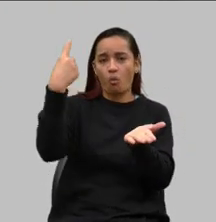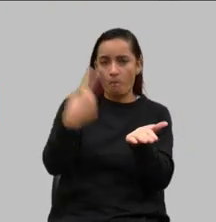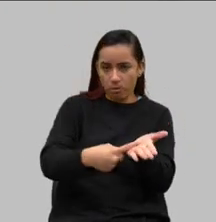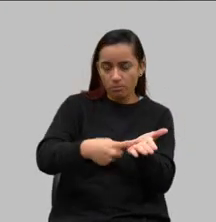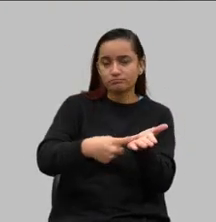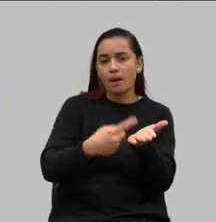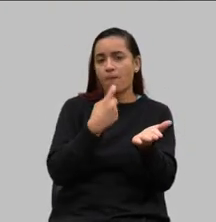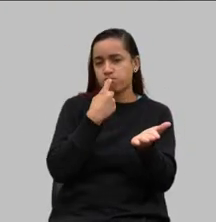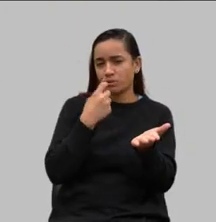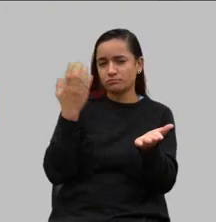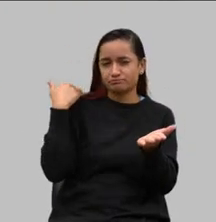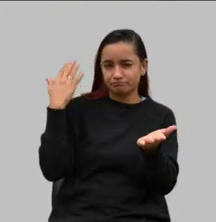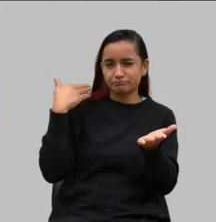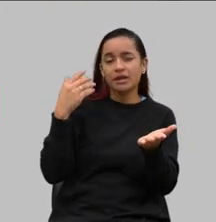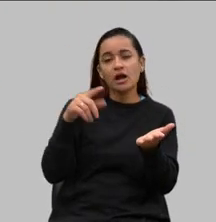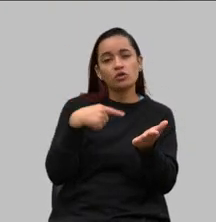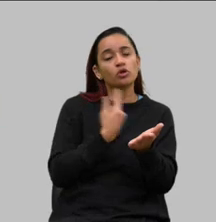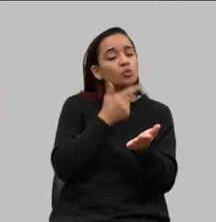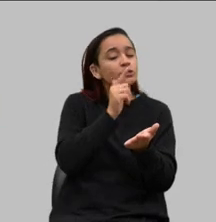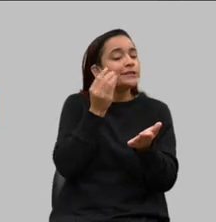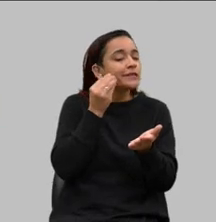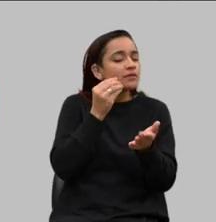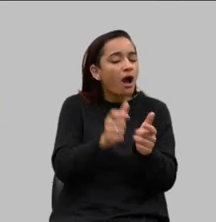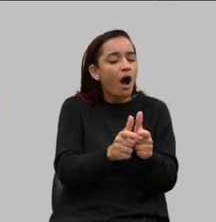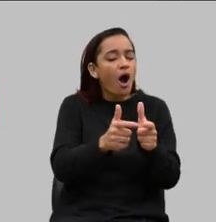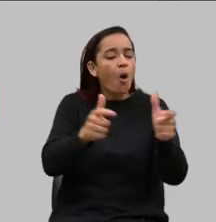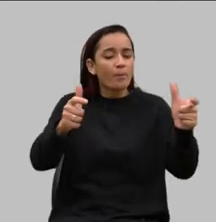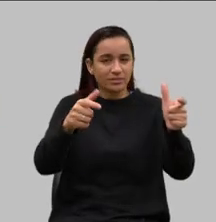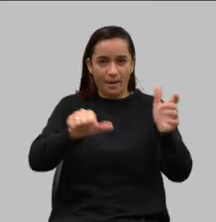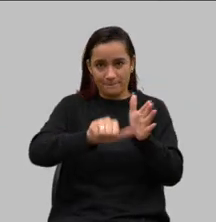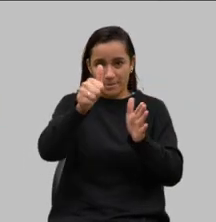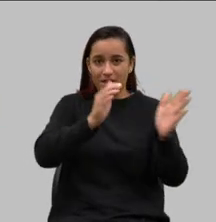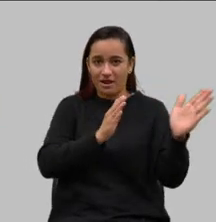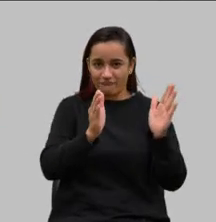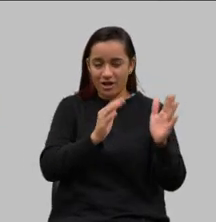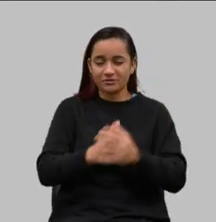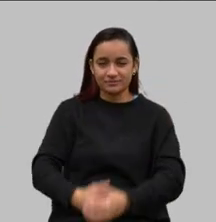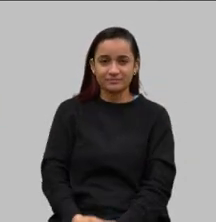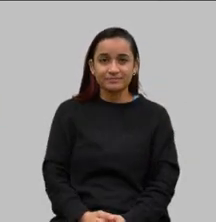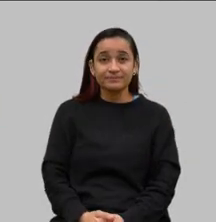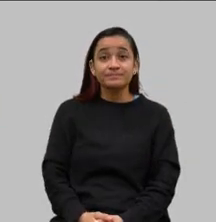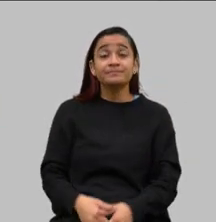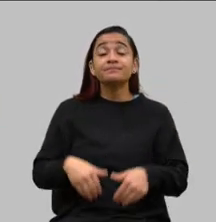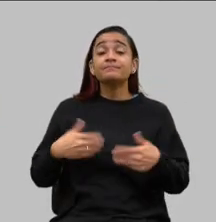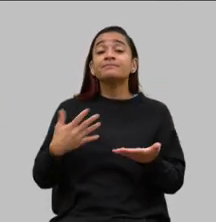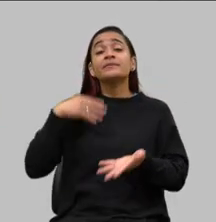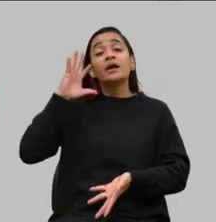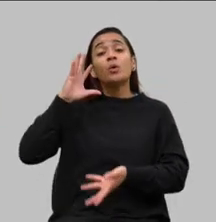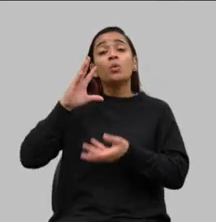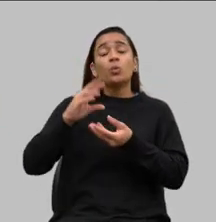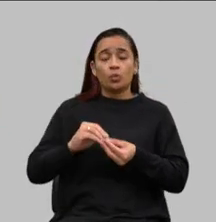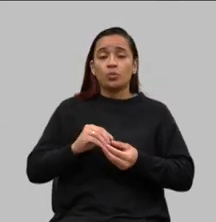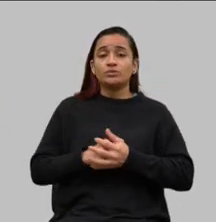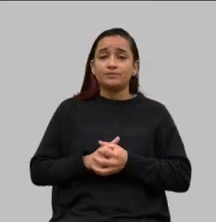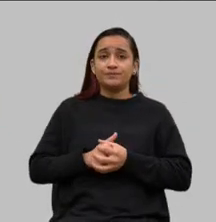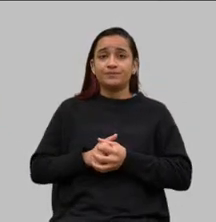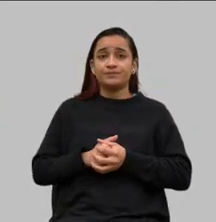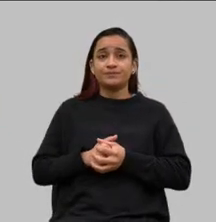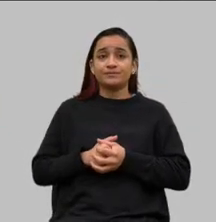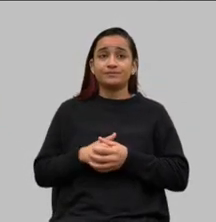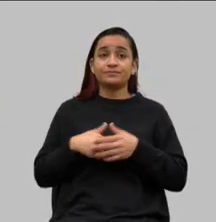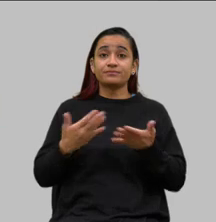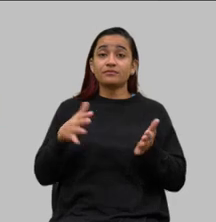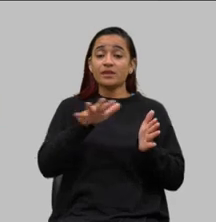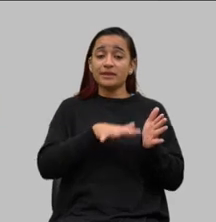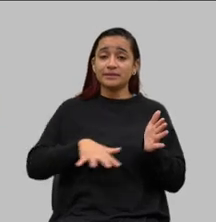para ampliar essa primeira fase do Programa Bem para concluir Presidente eh na área de recursos